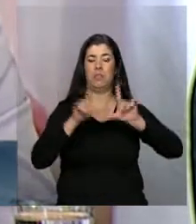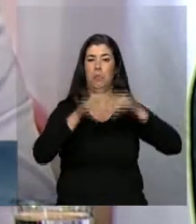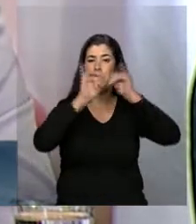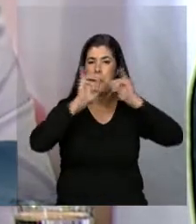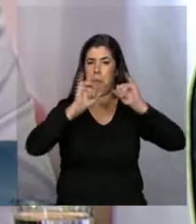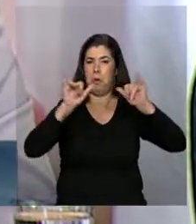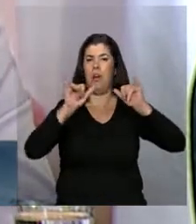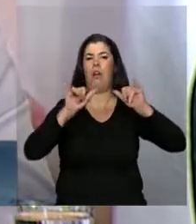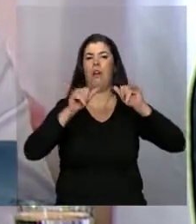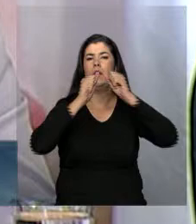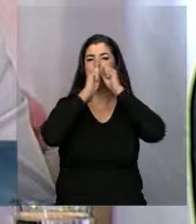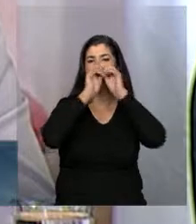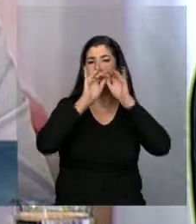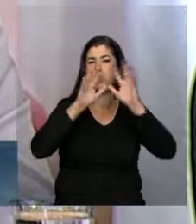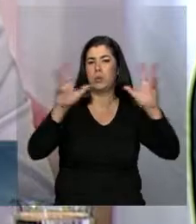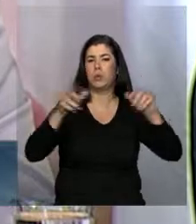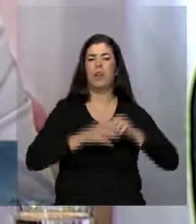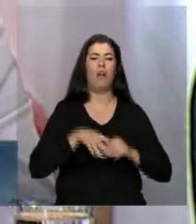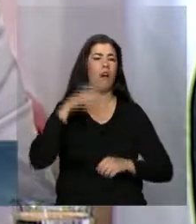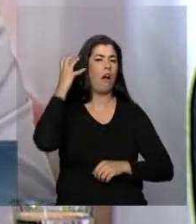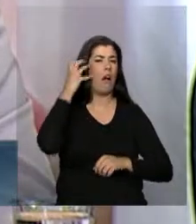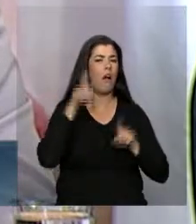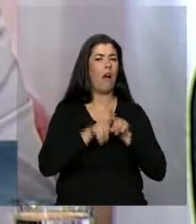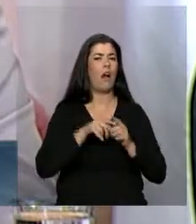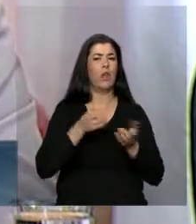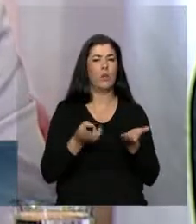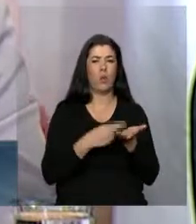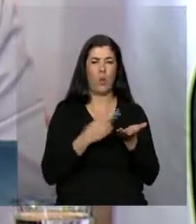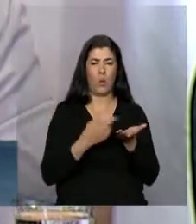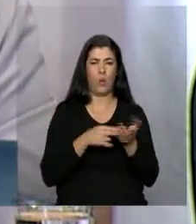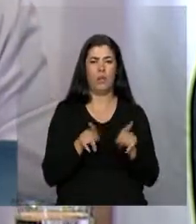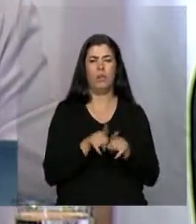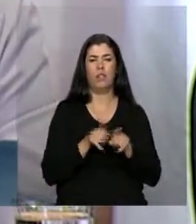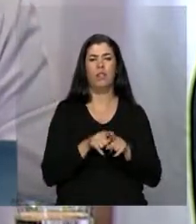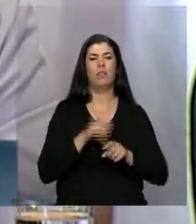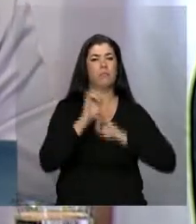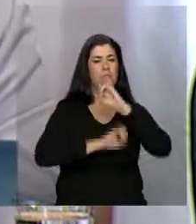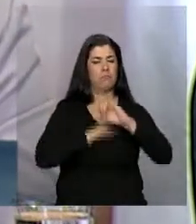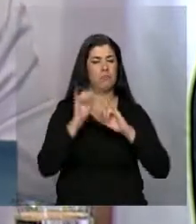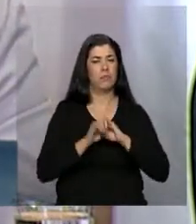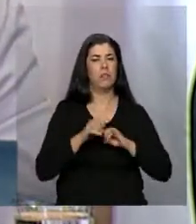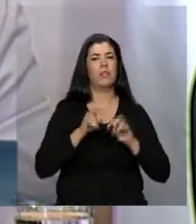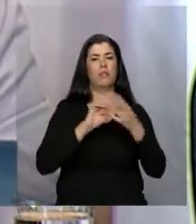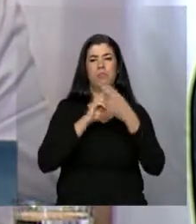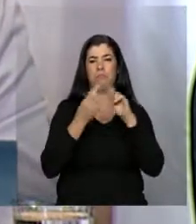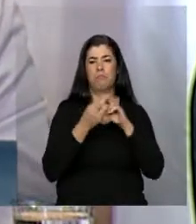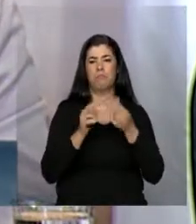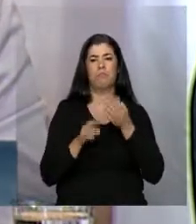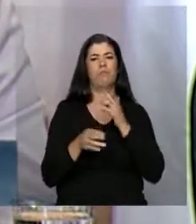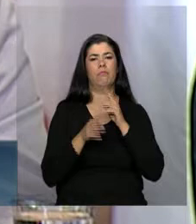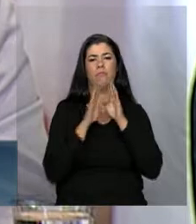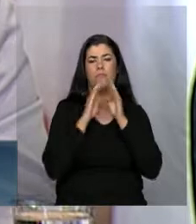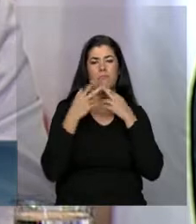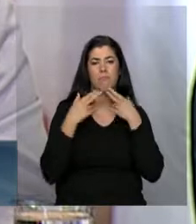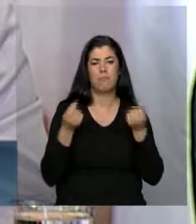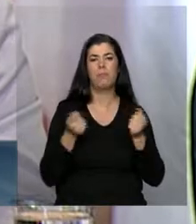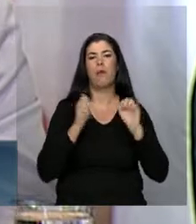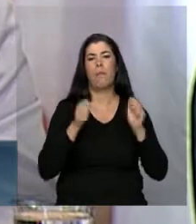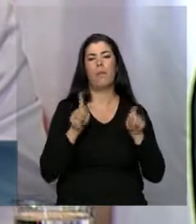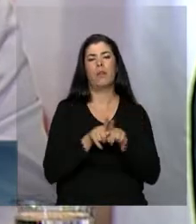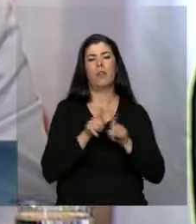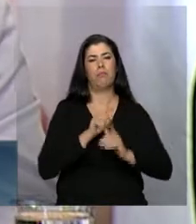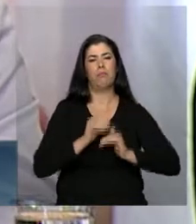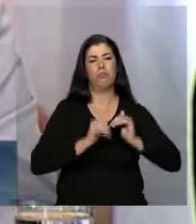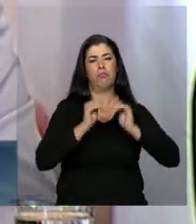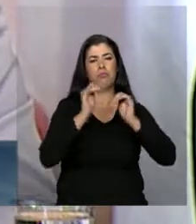também rádios, anúncios de revistas, né, e principalmente uma grande ação nas redes sociais para que a gente possa cada vez mais